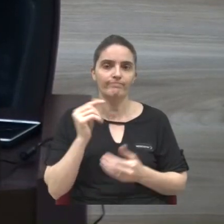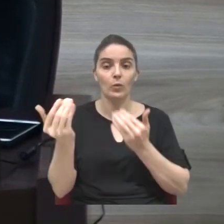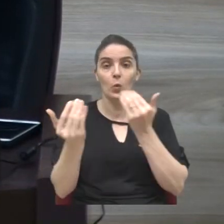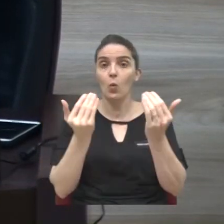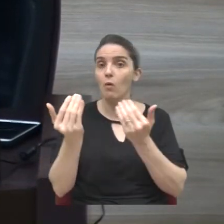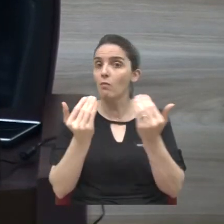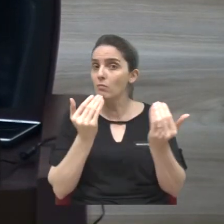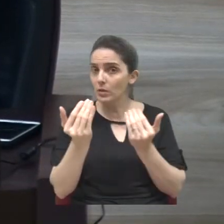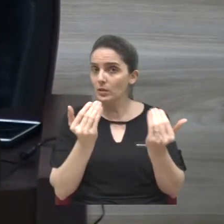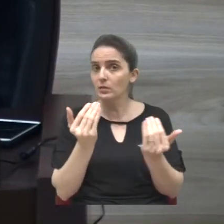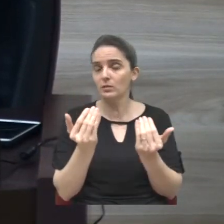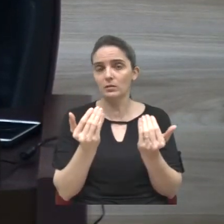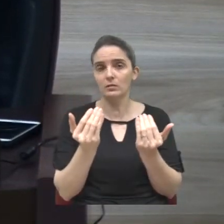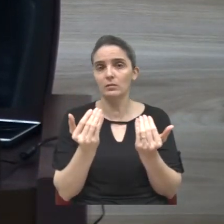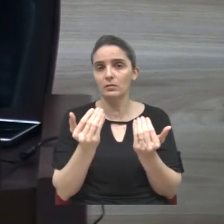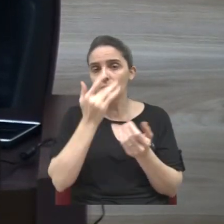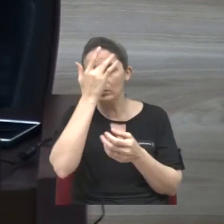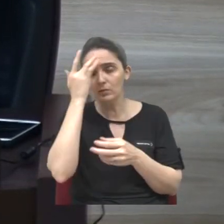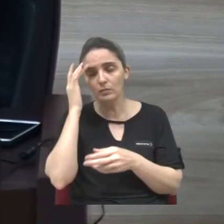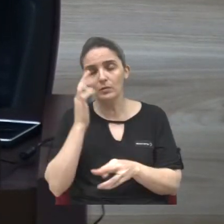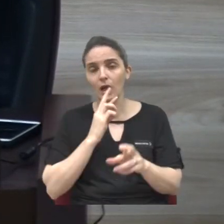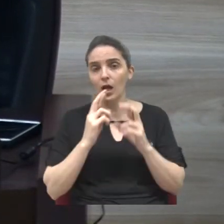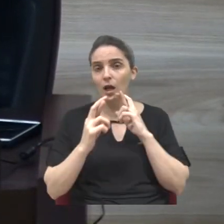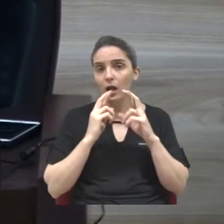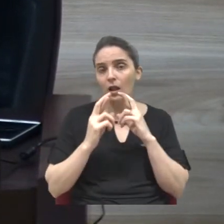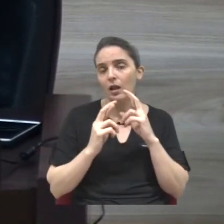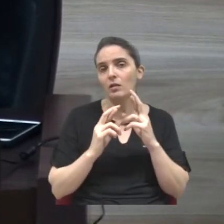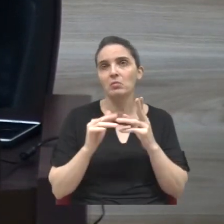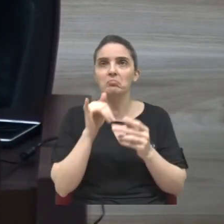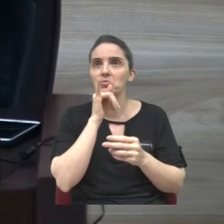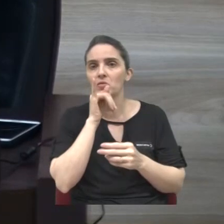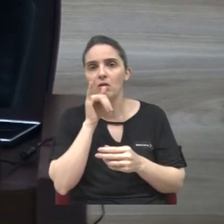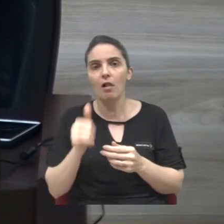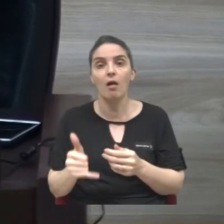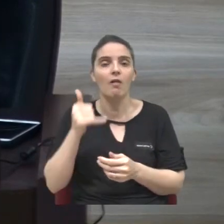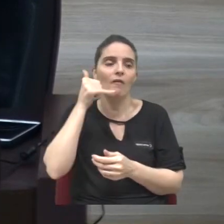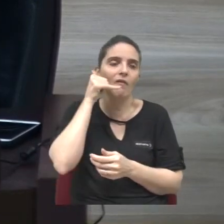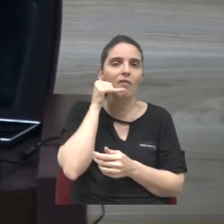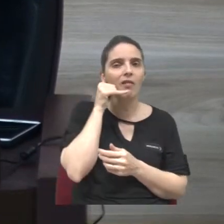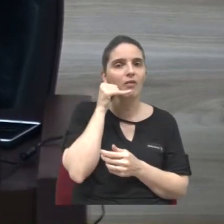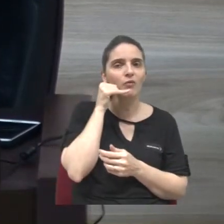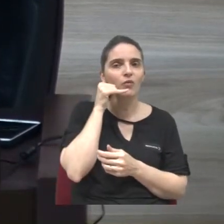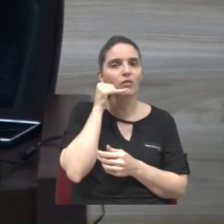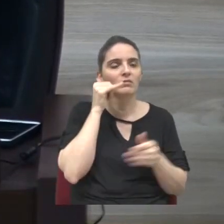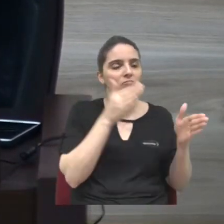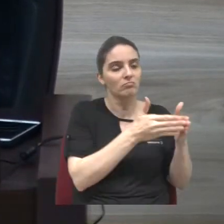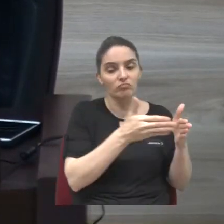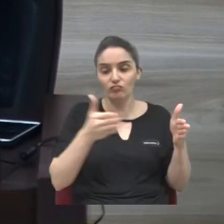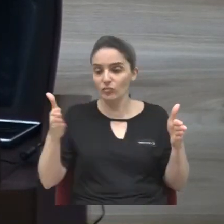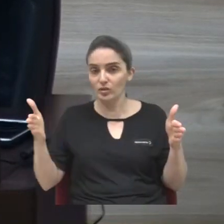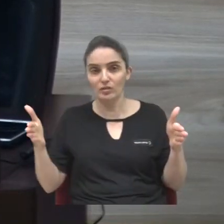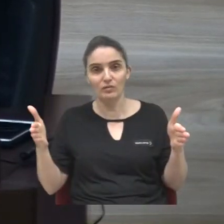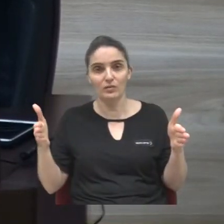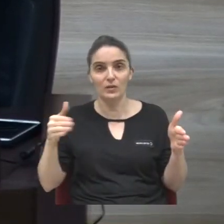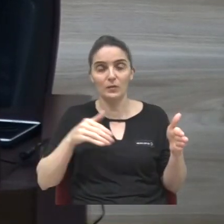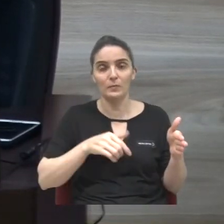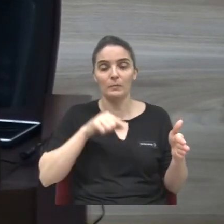reclamações sobre telefonia no município que, no mesmo período, totalizou